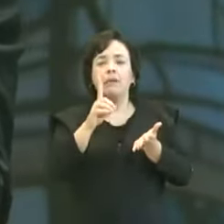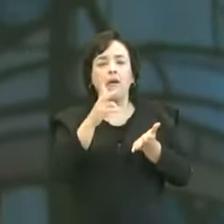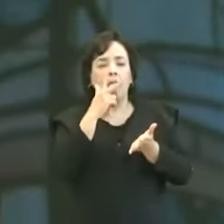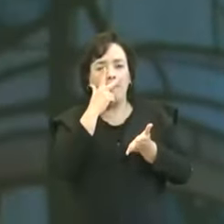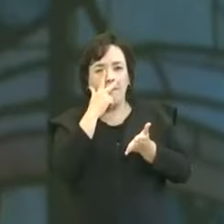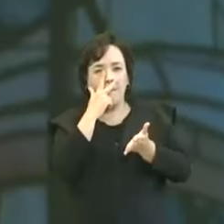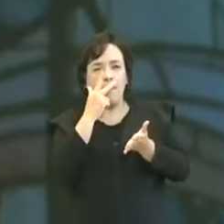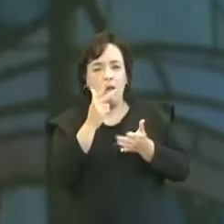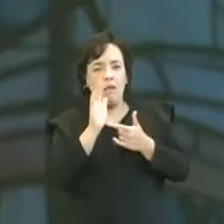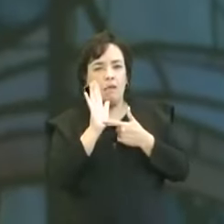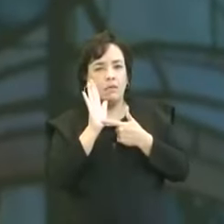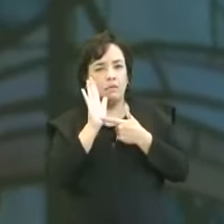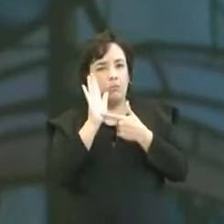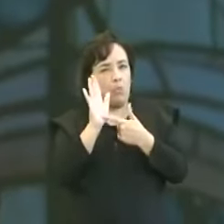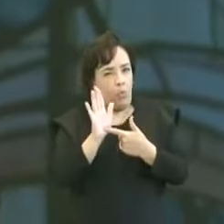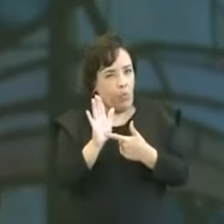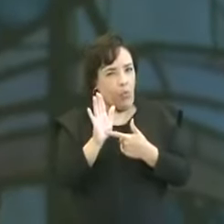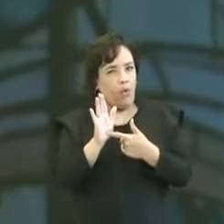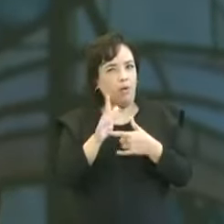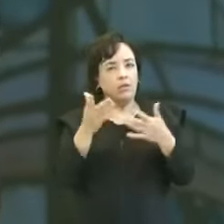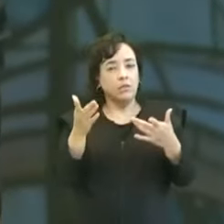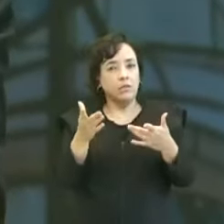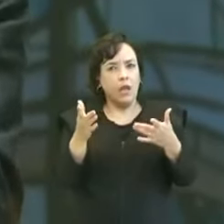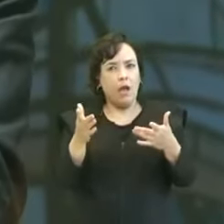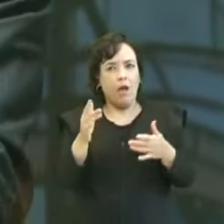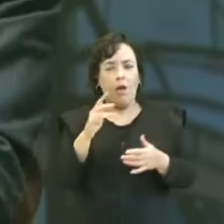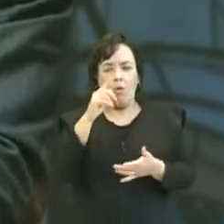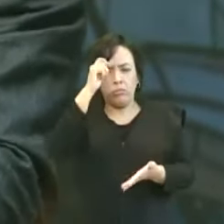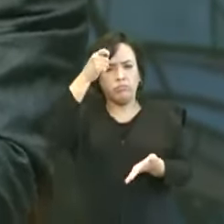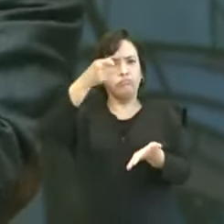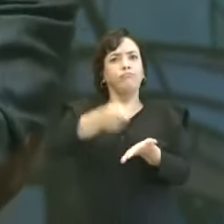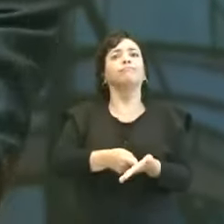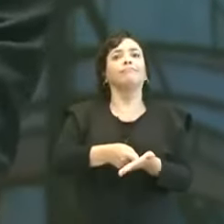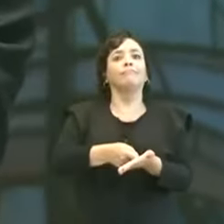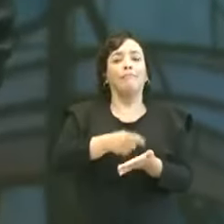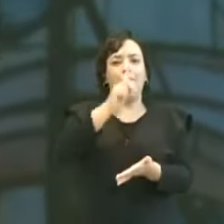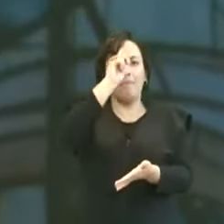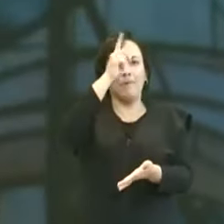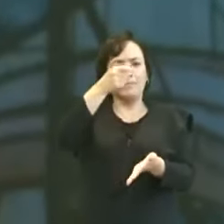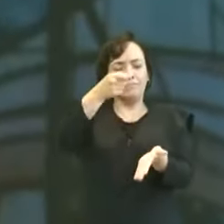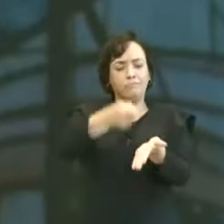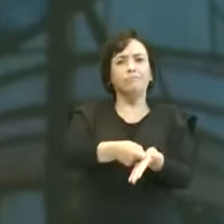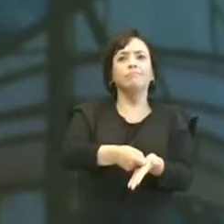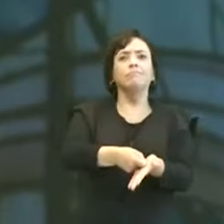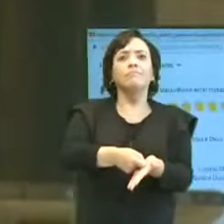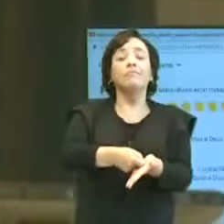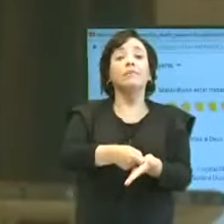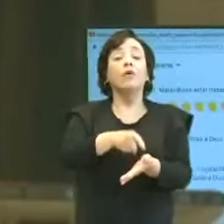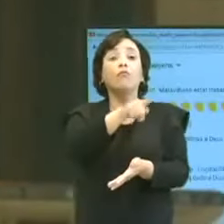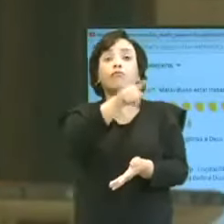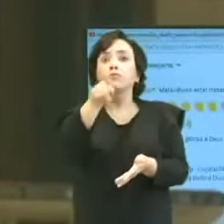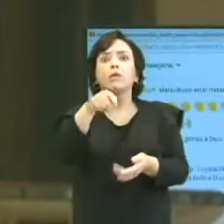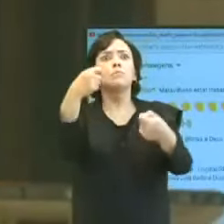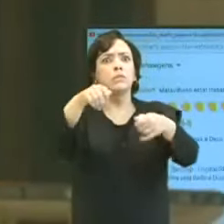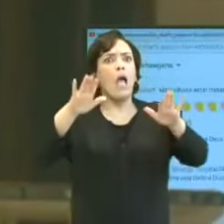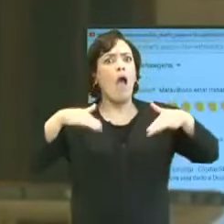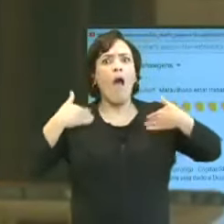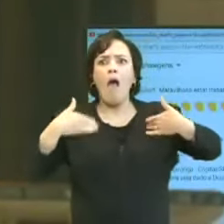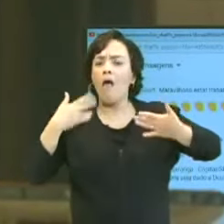parece apresentar para nós uma ênfase. É como se ele dissesse assim: alegrem-se